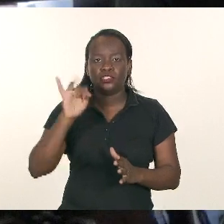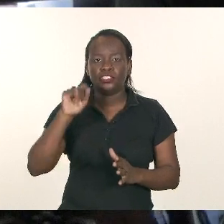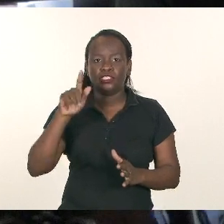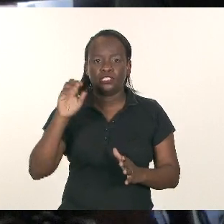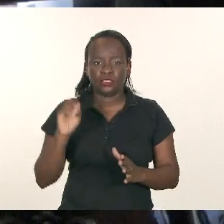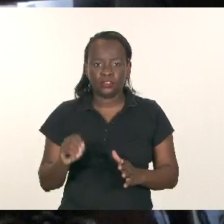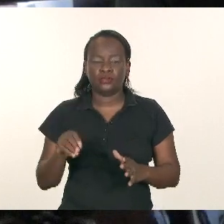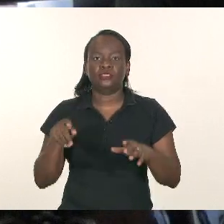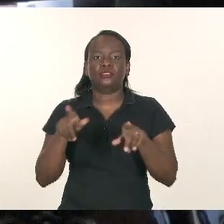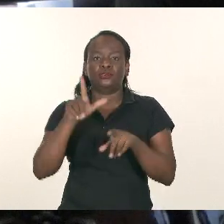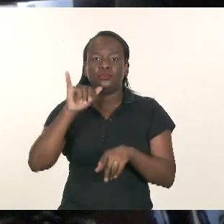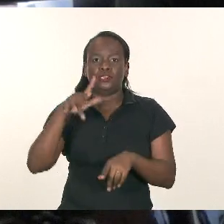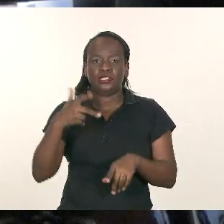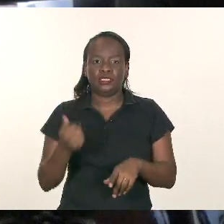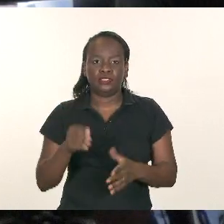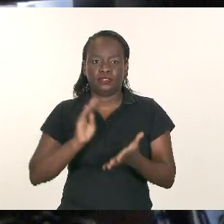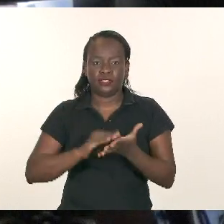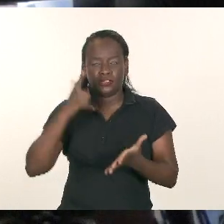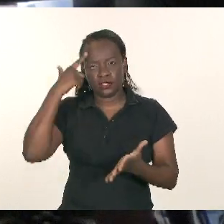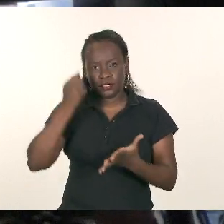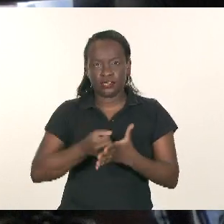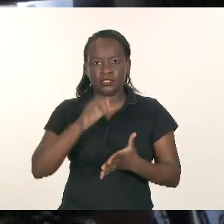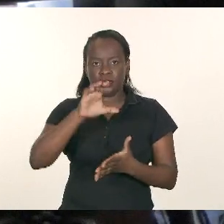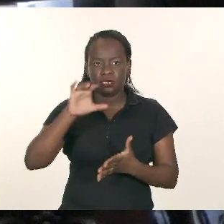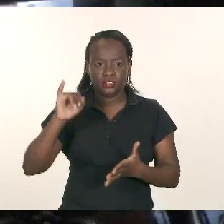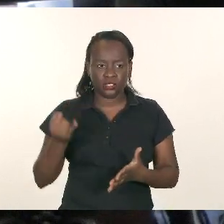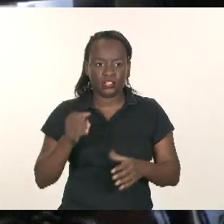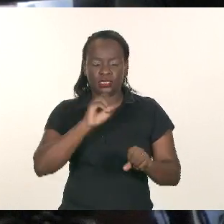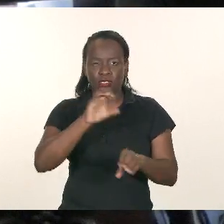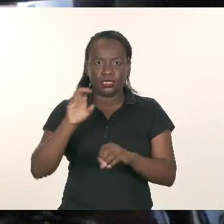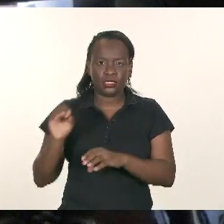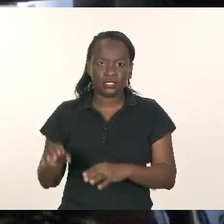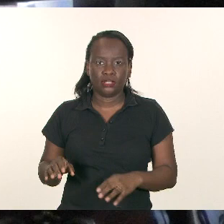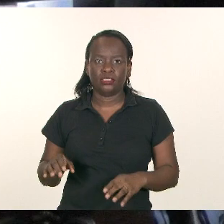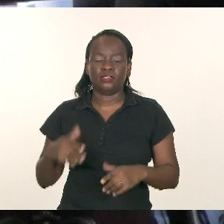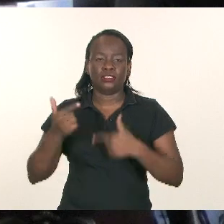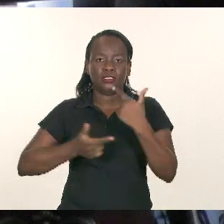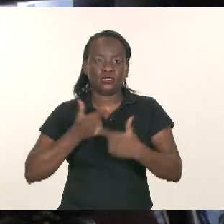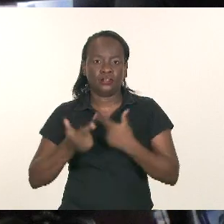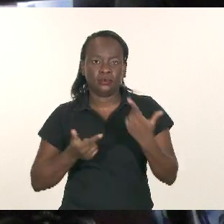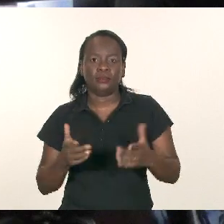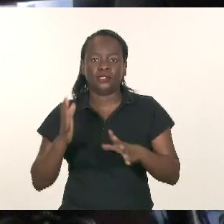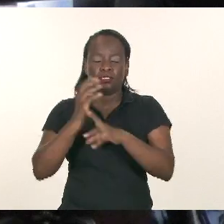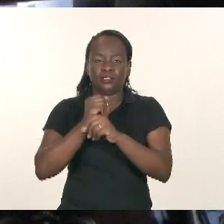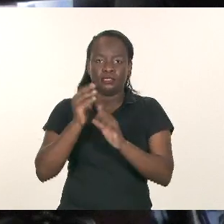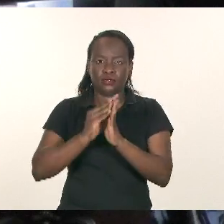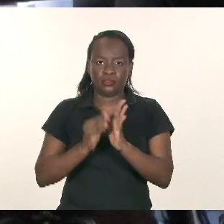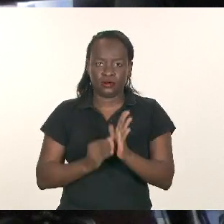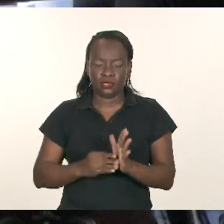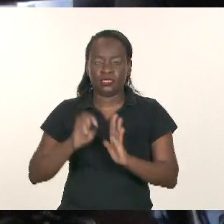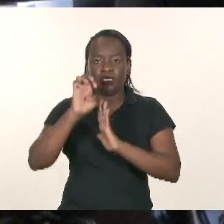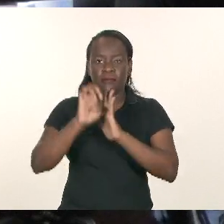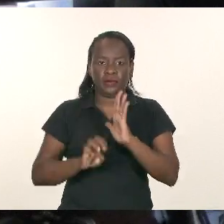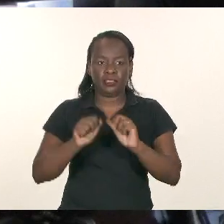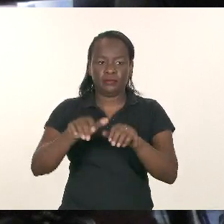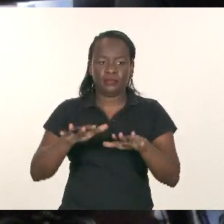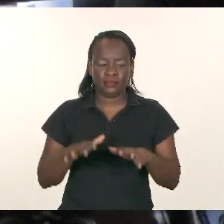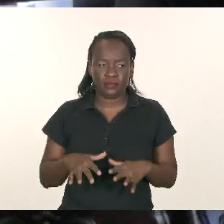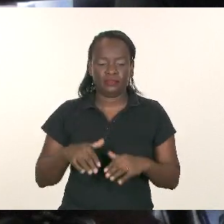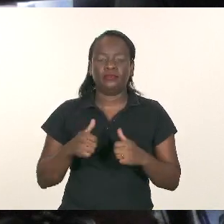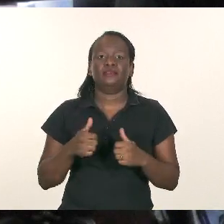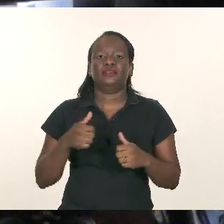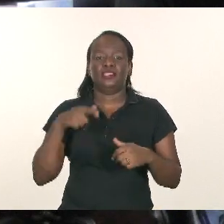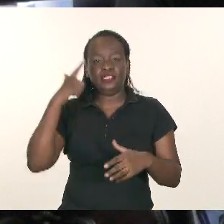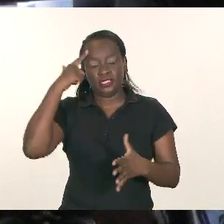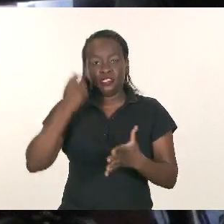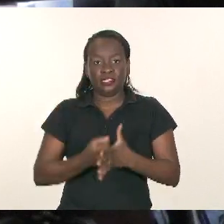Lucinha. Pendente de pareceres das comissões de Constituição, Justiça, de Educação, de Trabalho e de Orçamento. Às emendas de plenário. Para emitir parecer